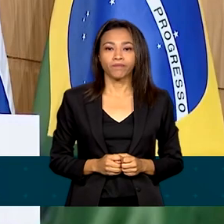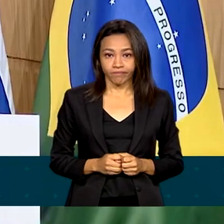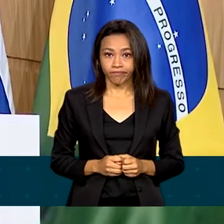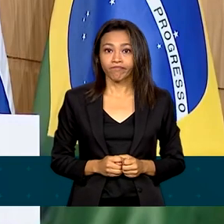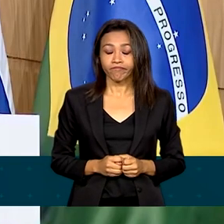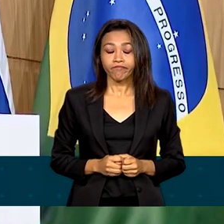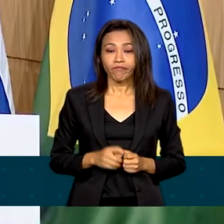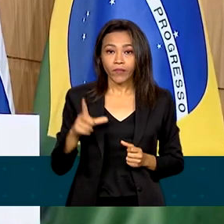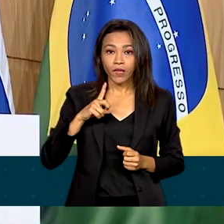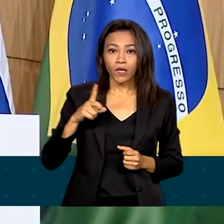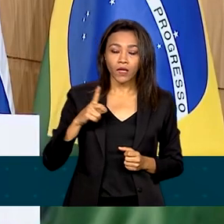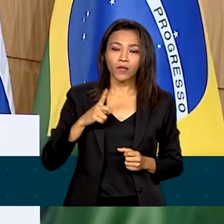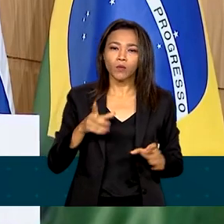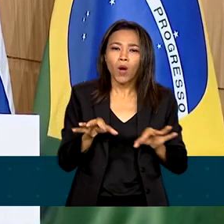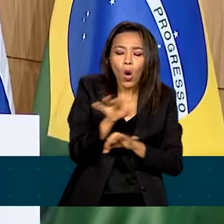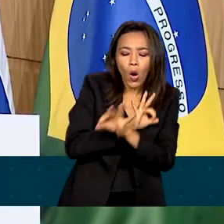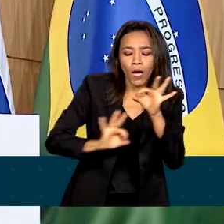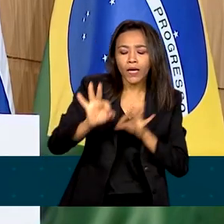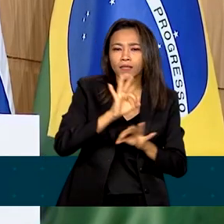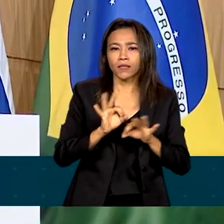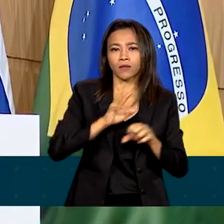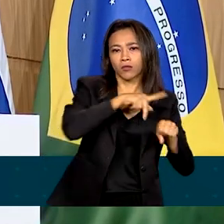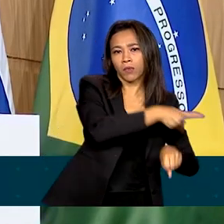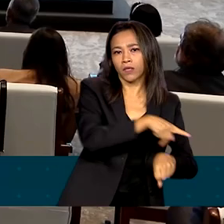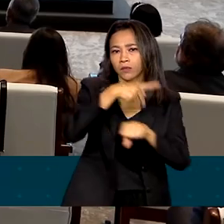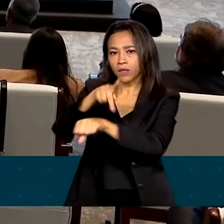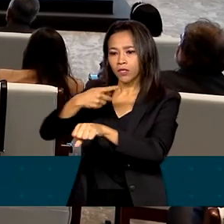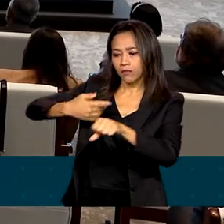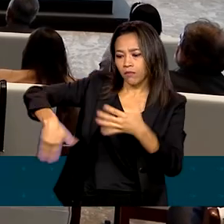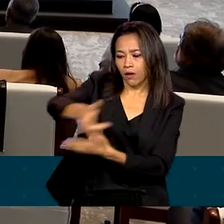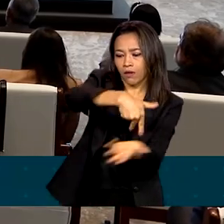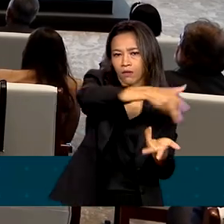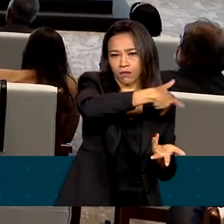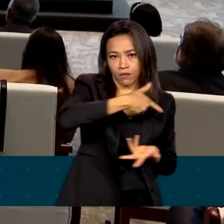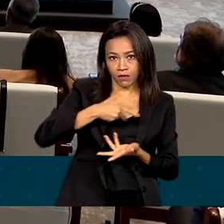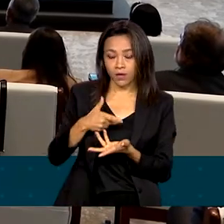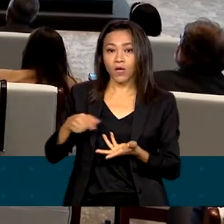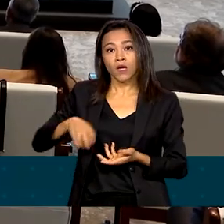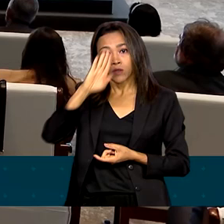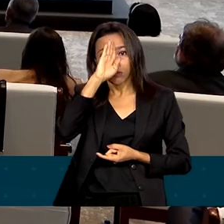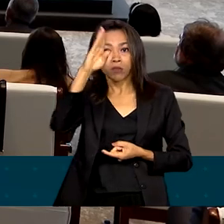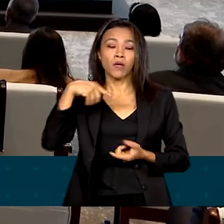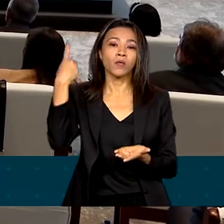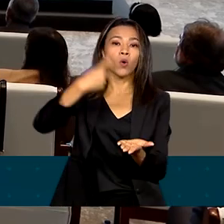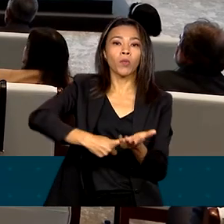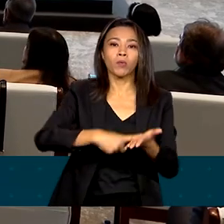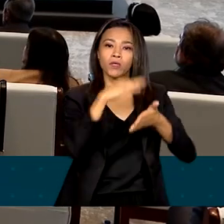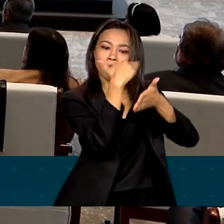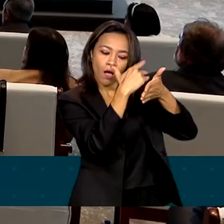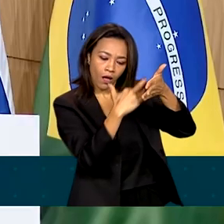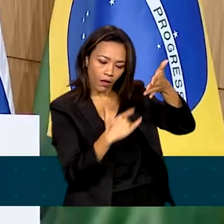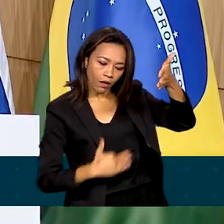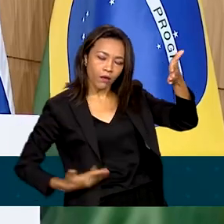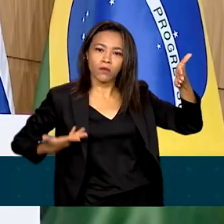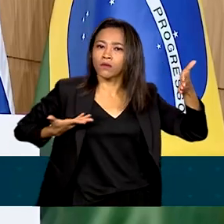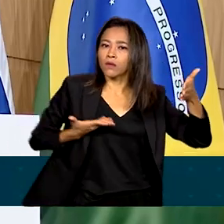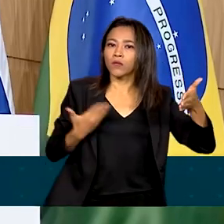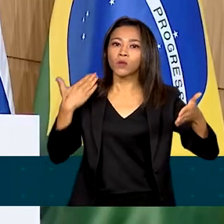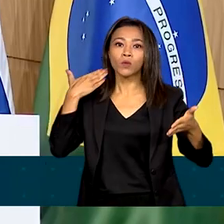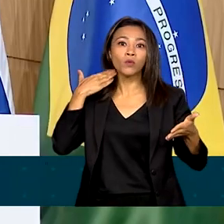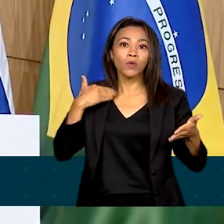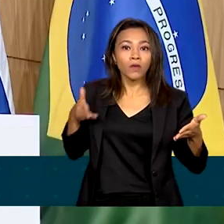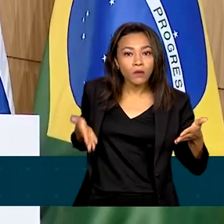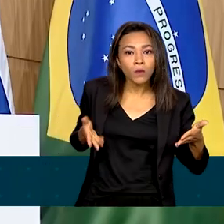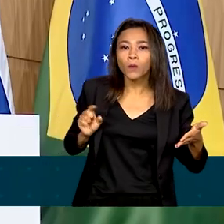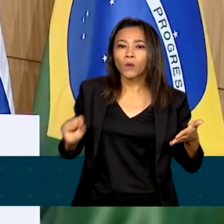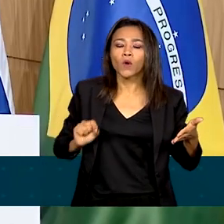organização internacional multilateral e multipolar. Entre as prioridades citadas por Dilma na direção do banco, está o